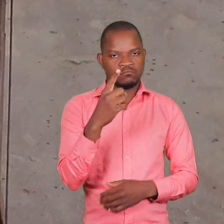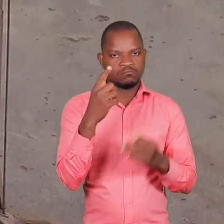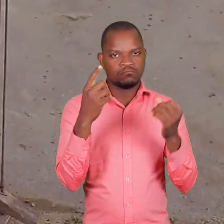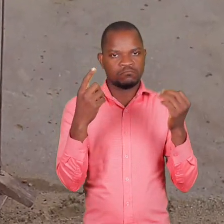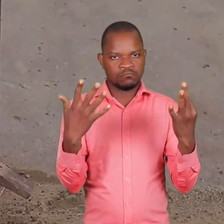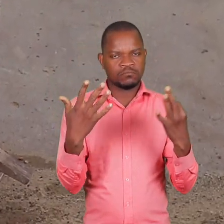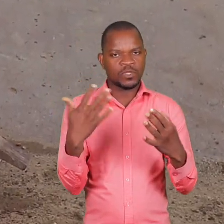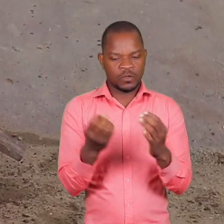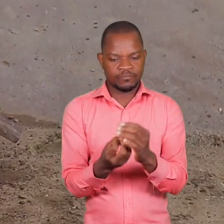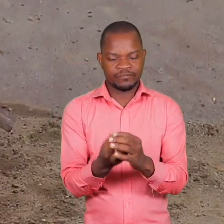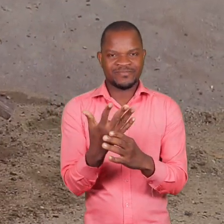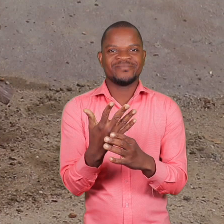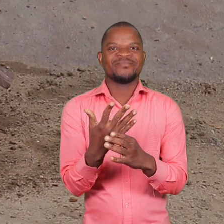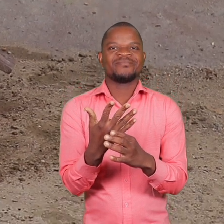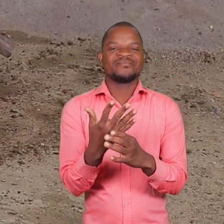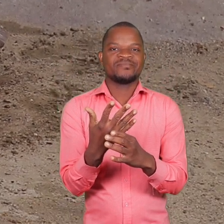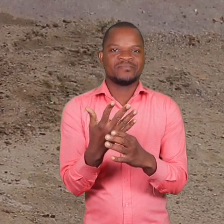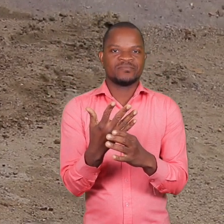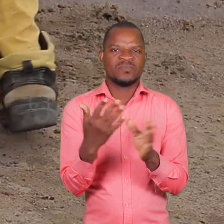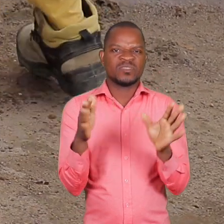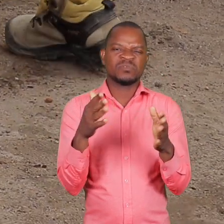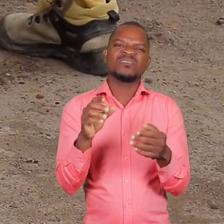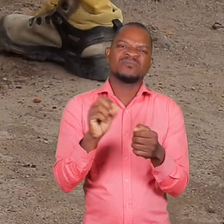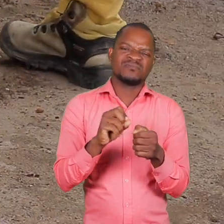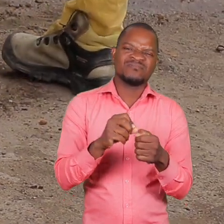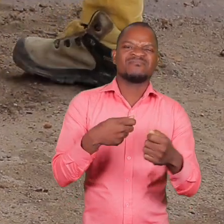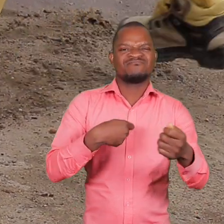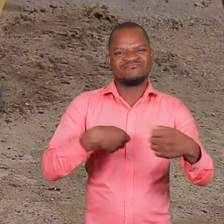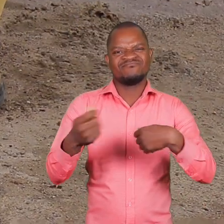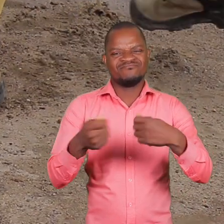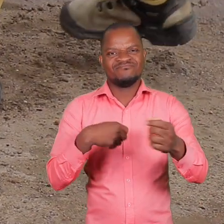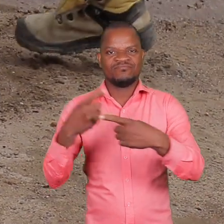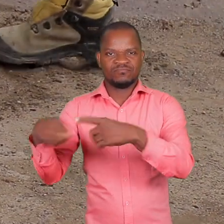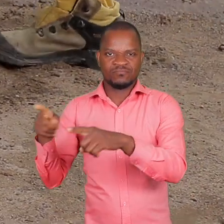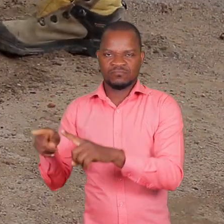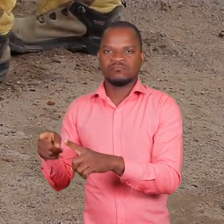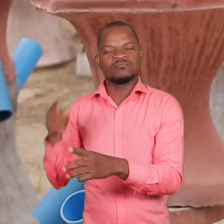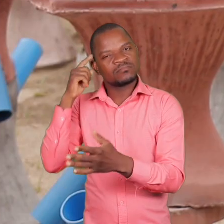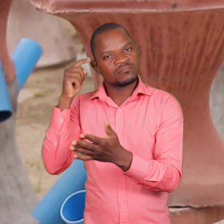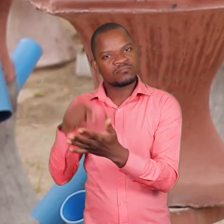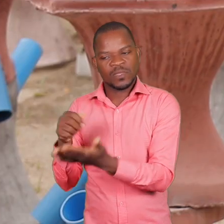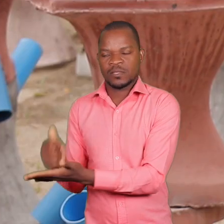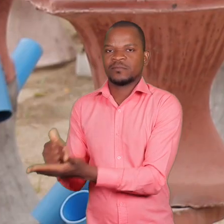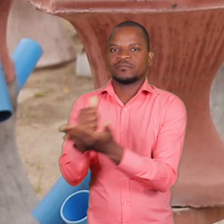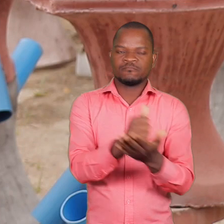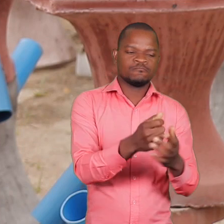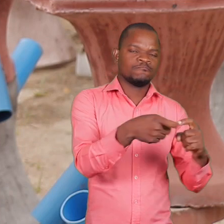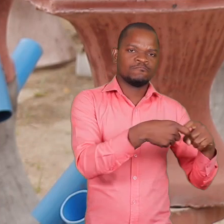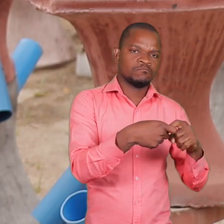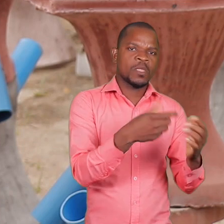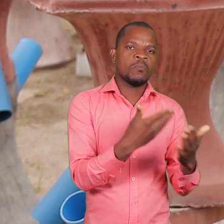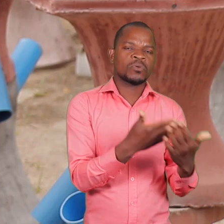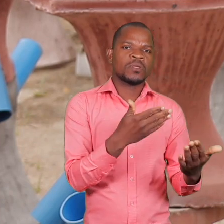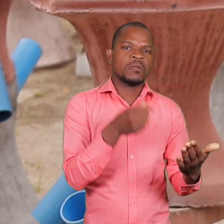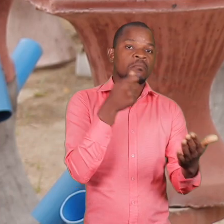em que tornou-se já um produto para comercializar e poder ajudar outras famílias, e é a baixo